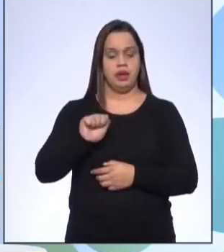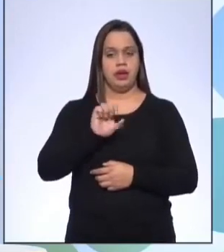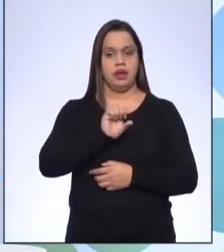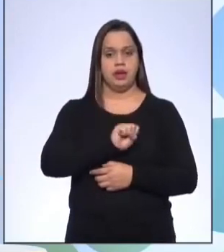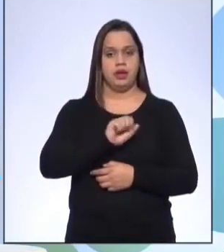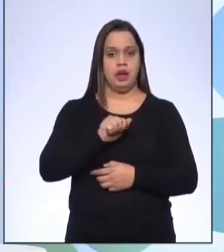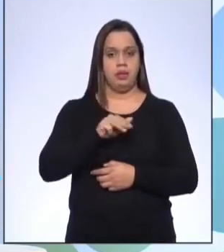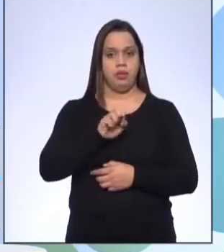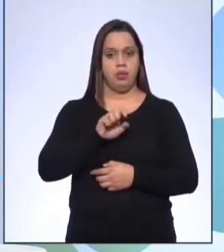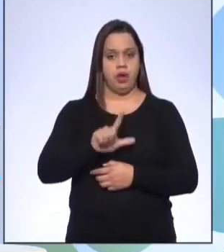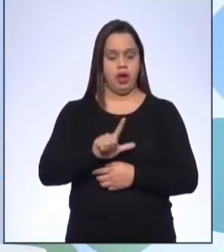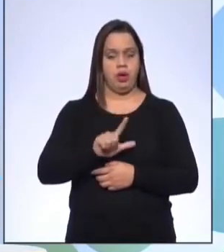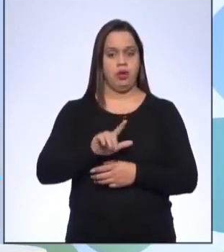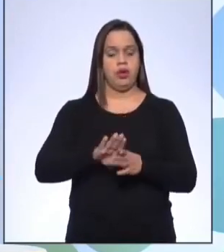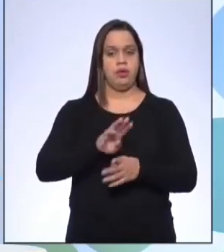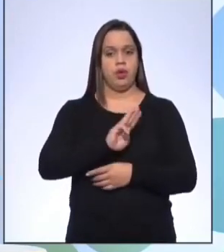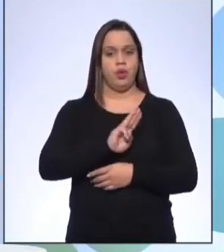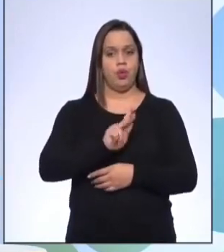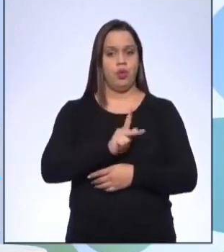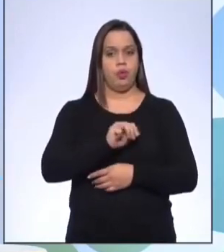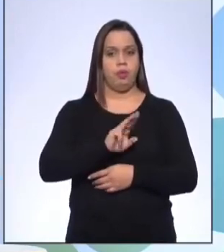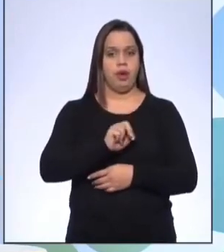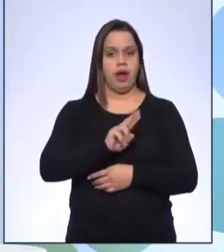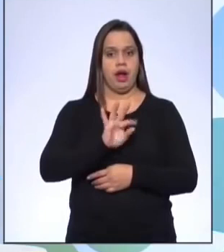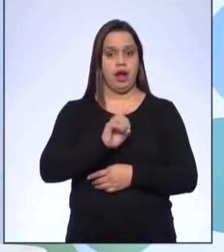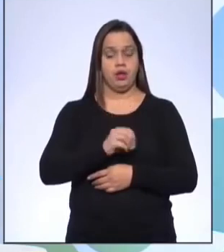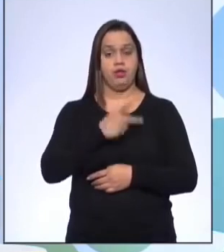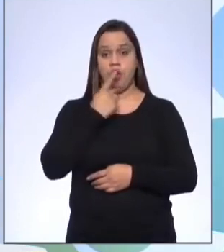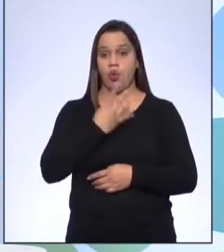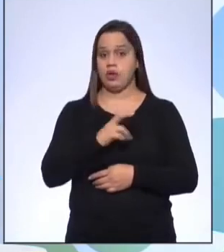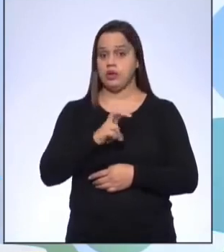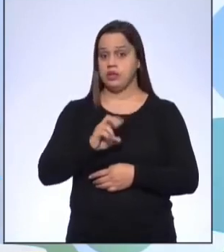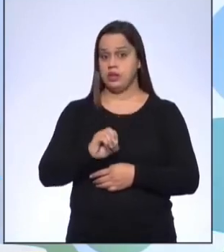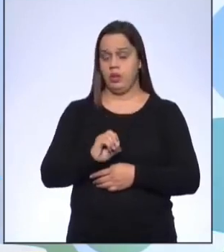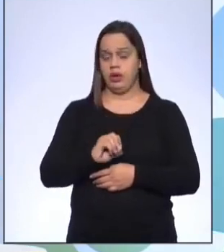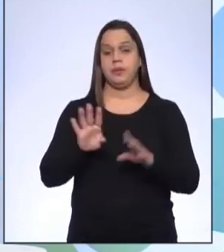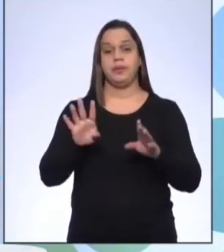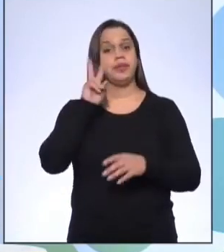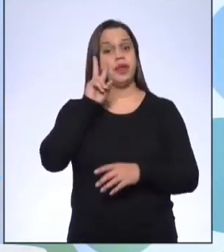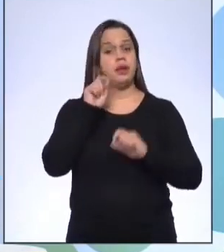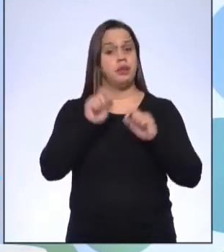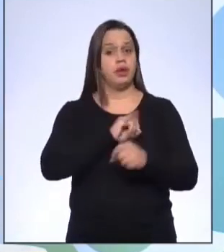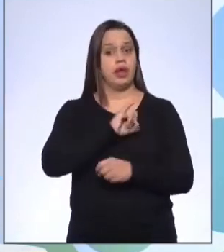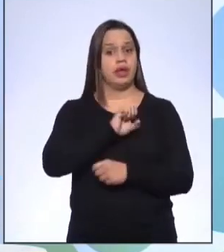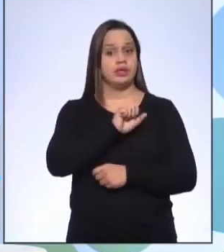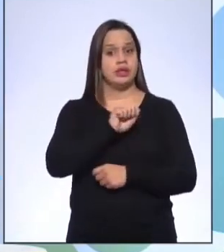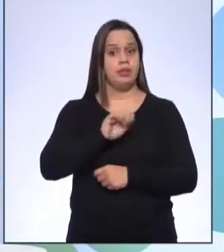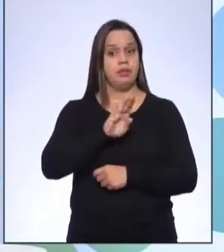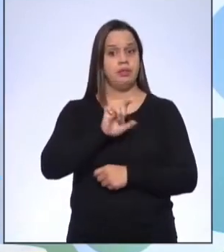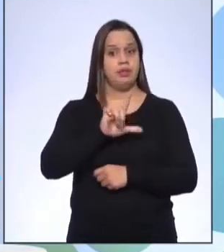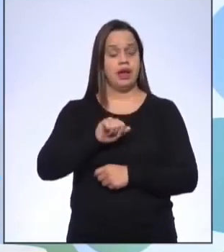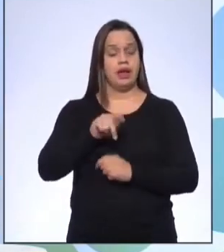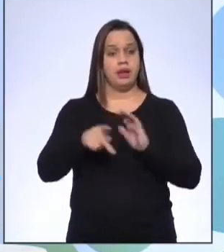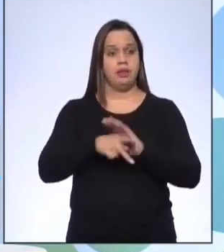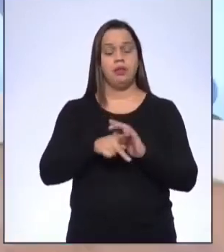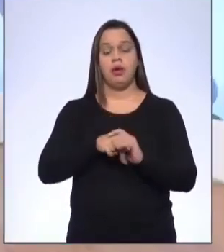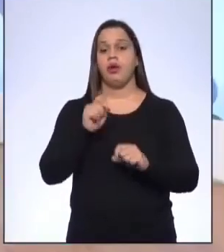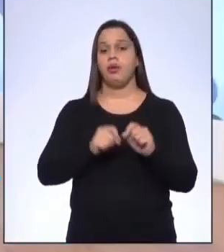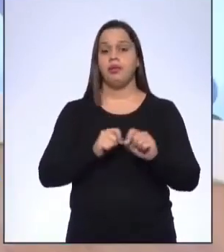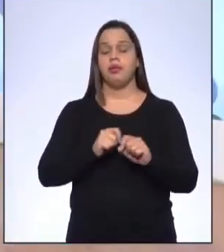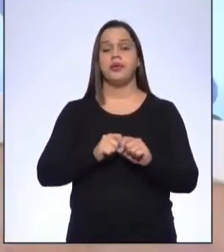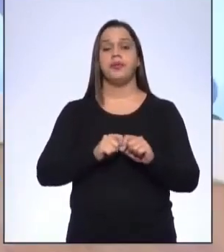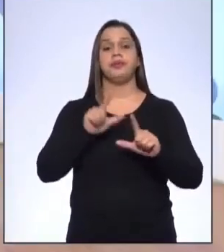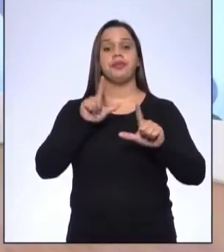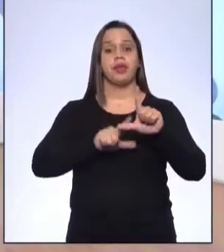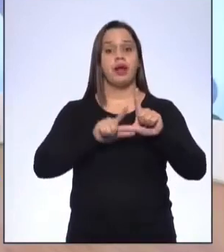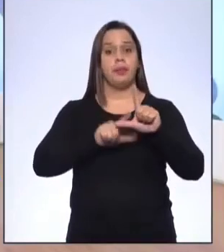Humberto, 450. Lembrando que a Isabelle é lá de Campo Limpo, Paulista. Legal.